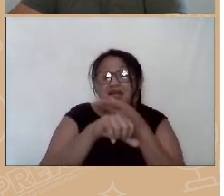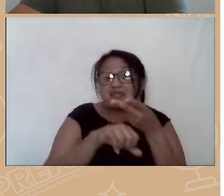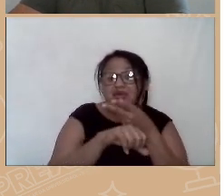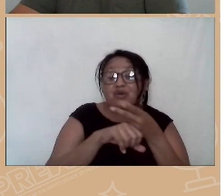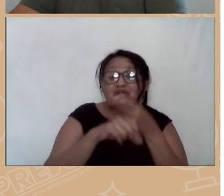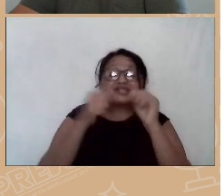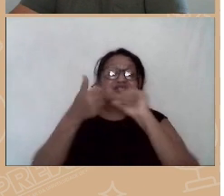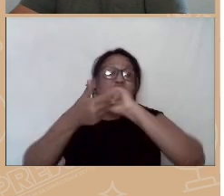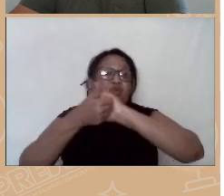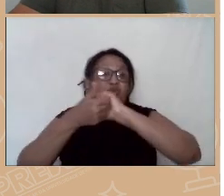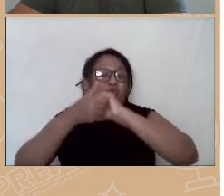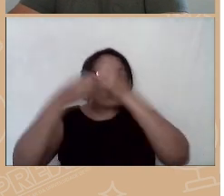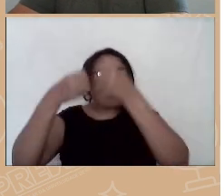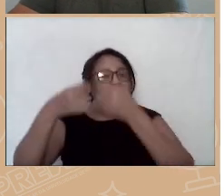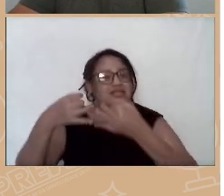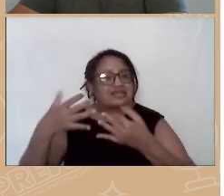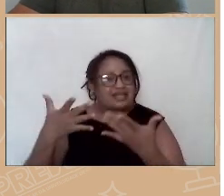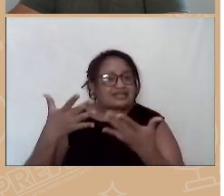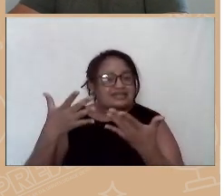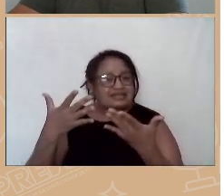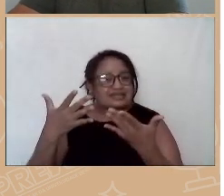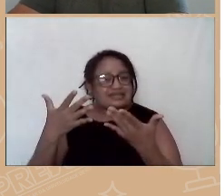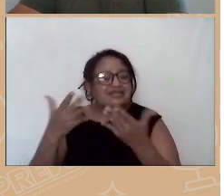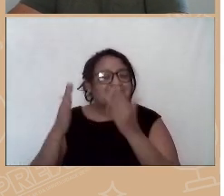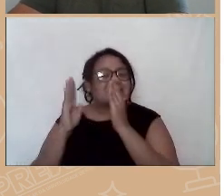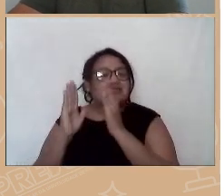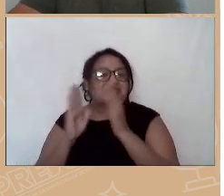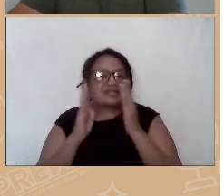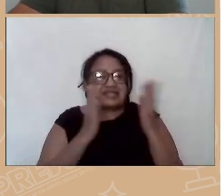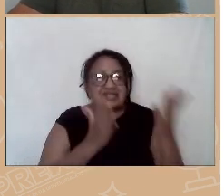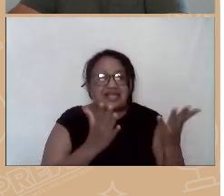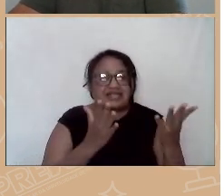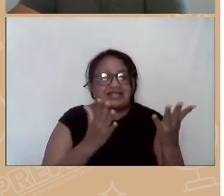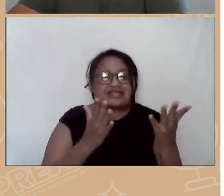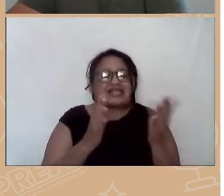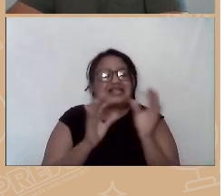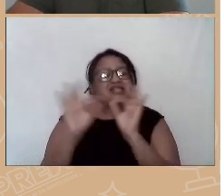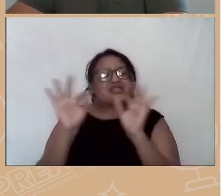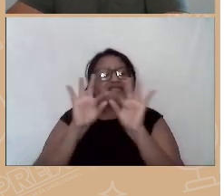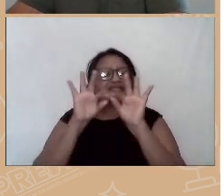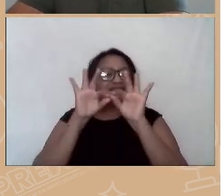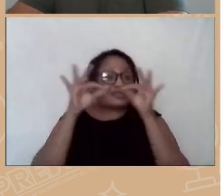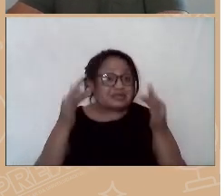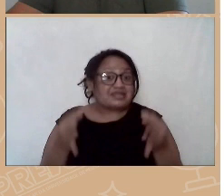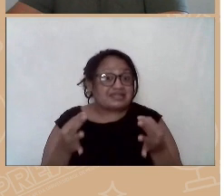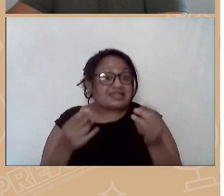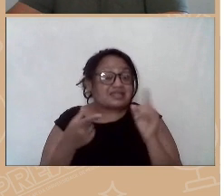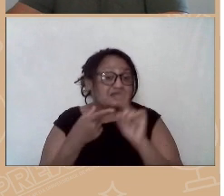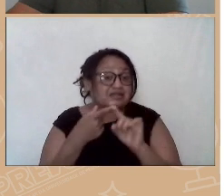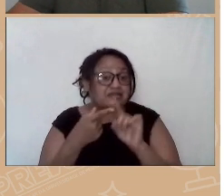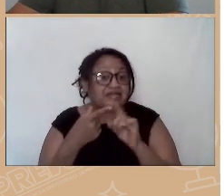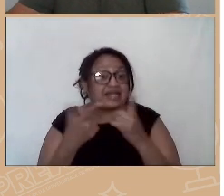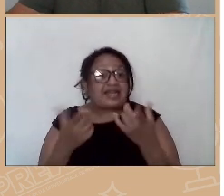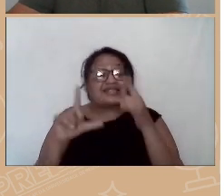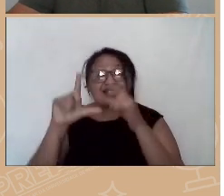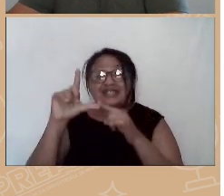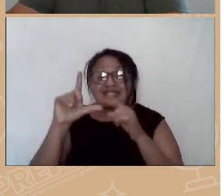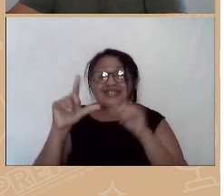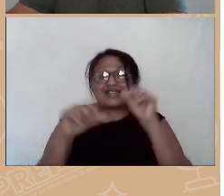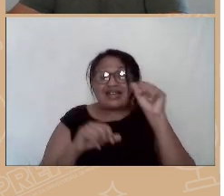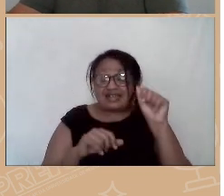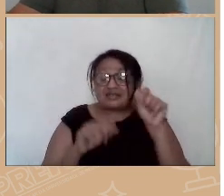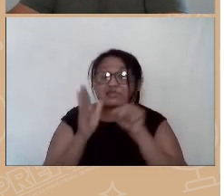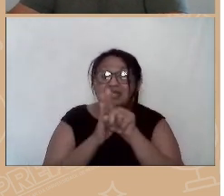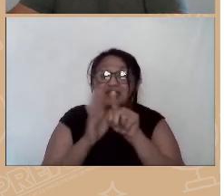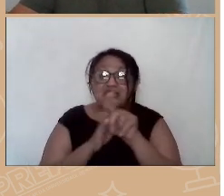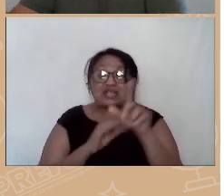clássicas de medida conveniência disciplina e simplicidade essa letra A essa alternativa A